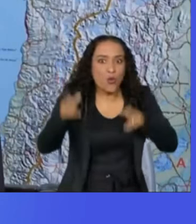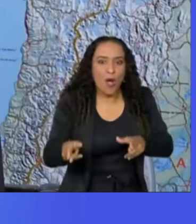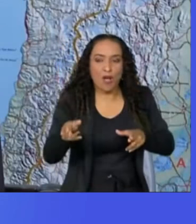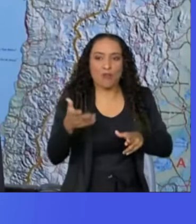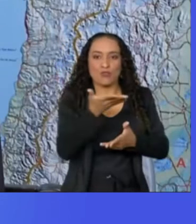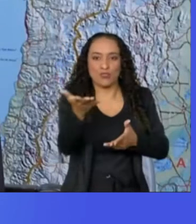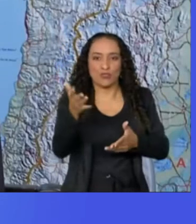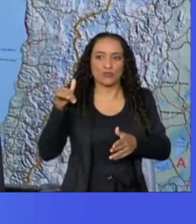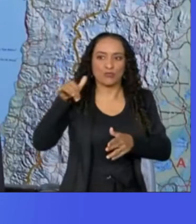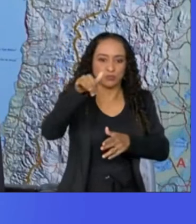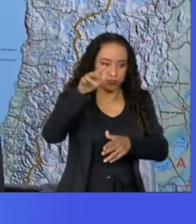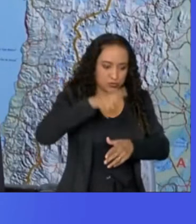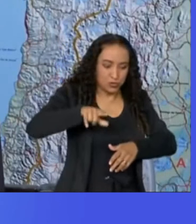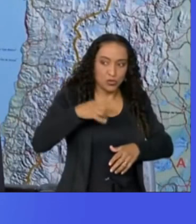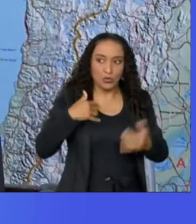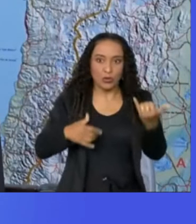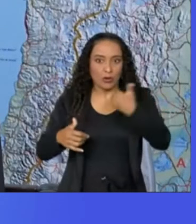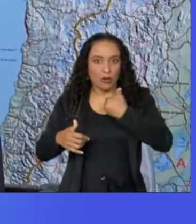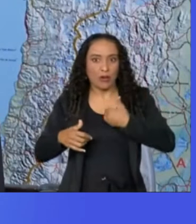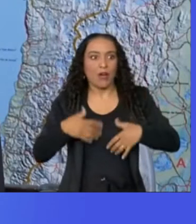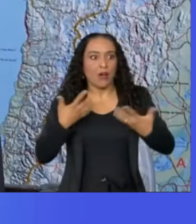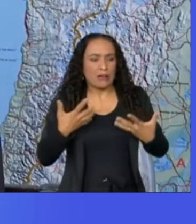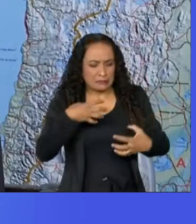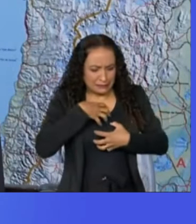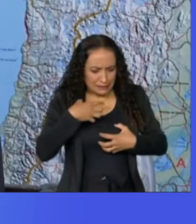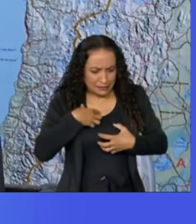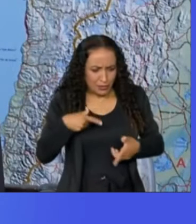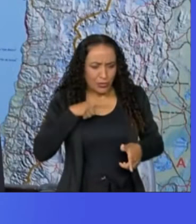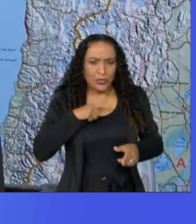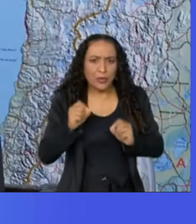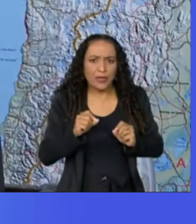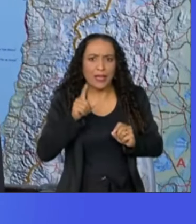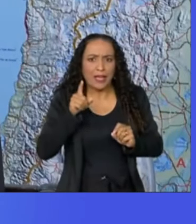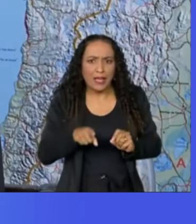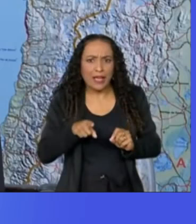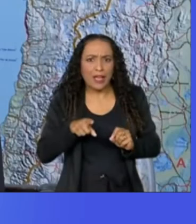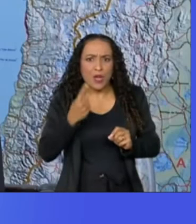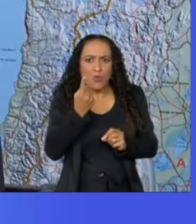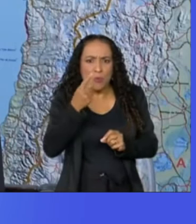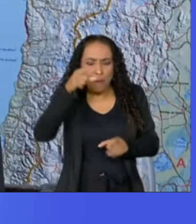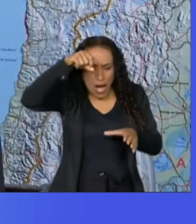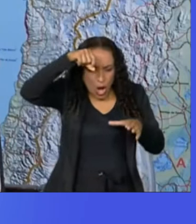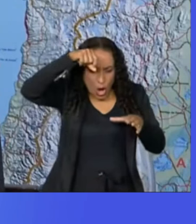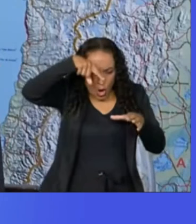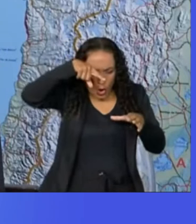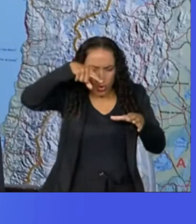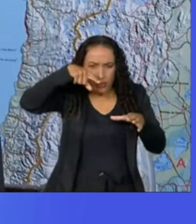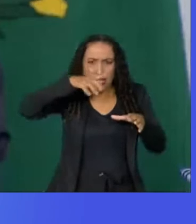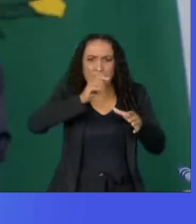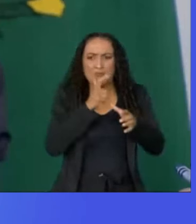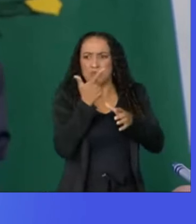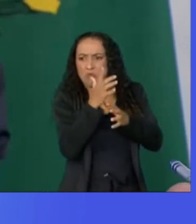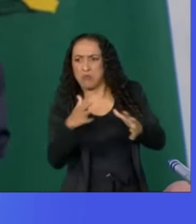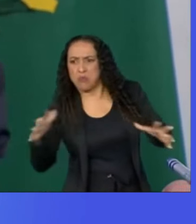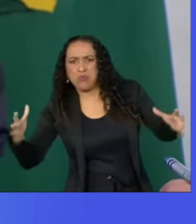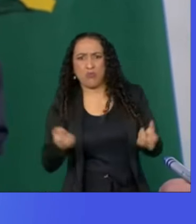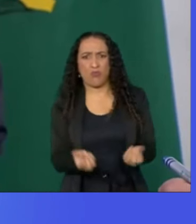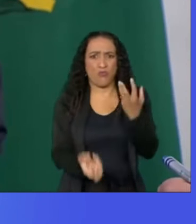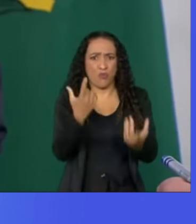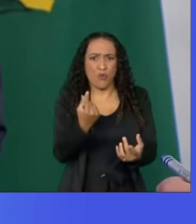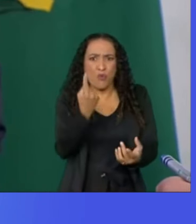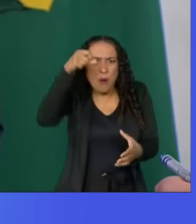Pantanal o senhor olhou para mim e disse a sensação que eu tenho é que é uma gota d'água no meio de oceano de fogo